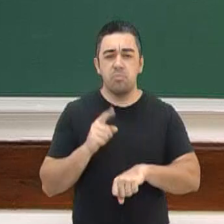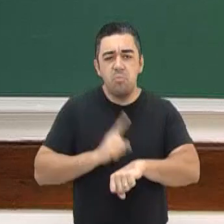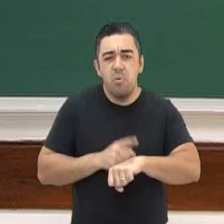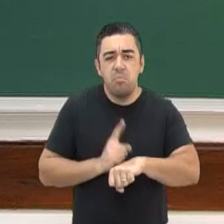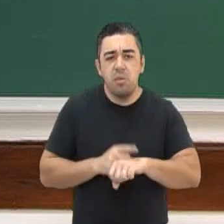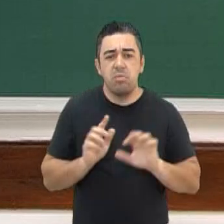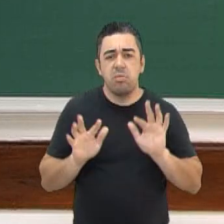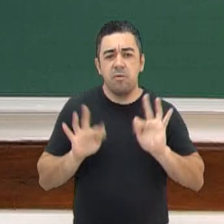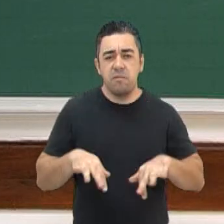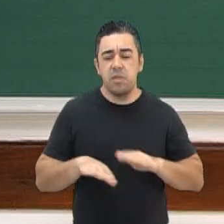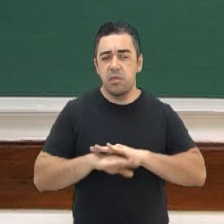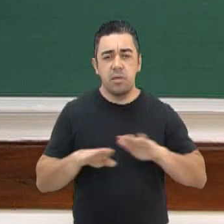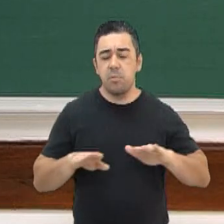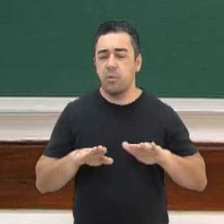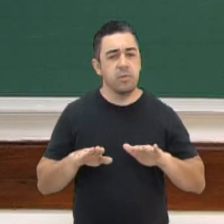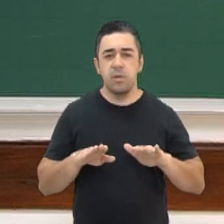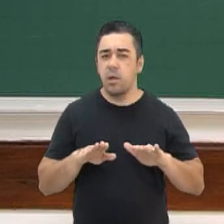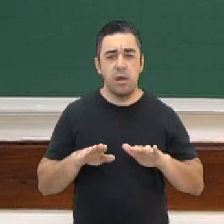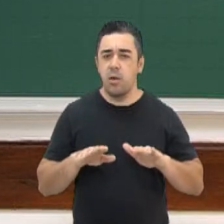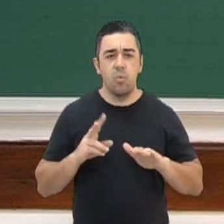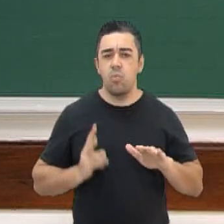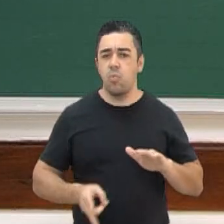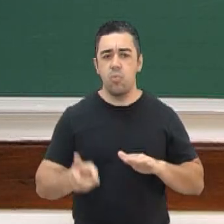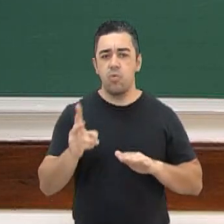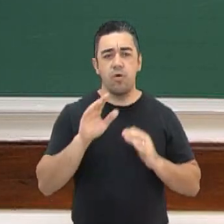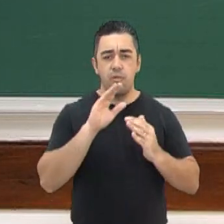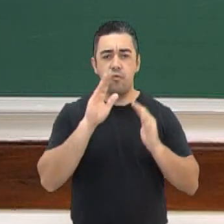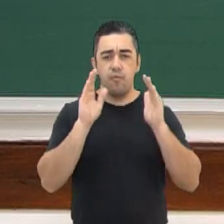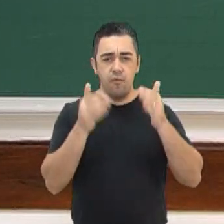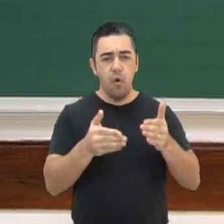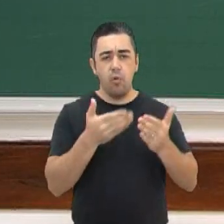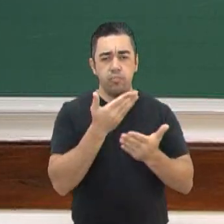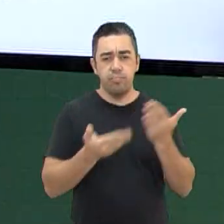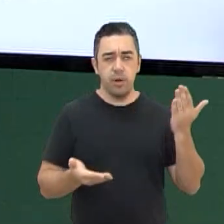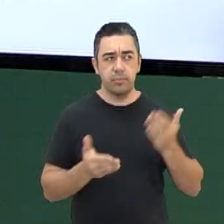e depois não acontece mais, não tem mais foco.